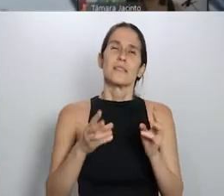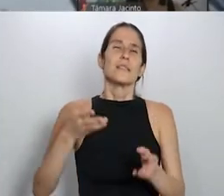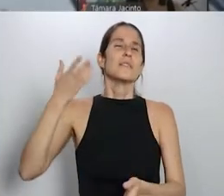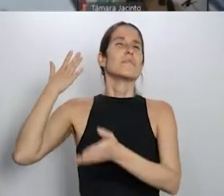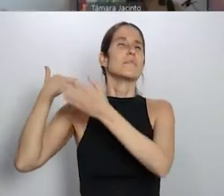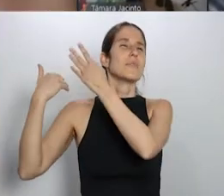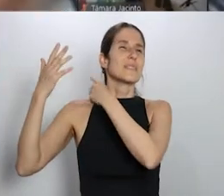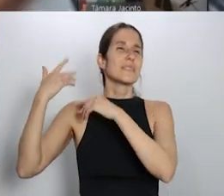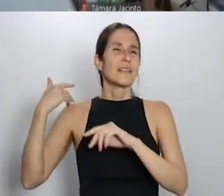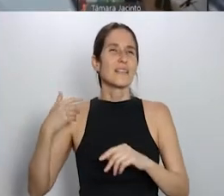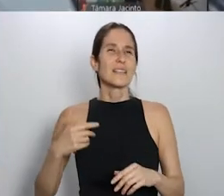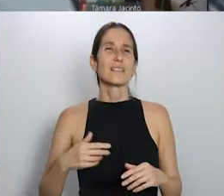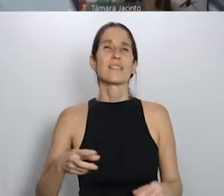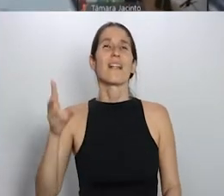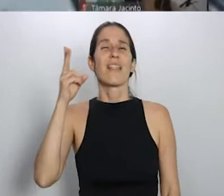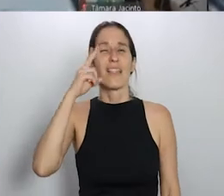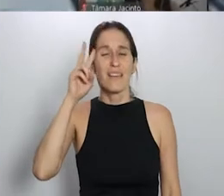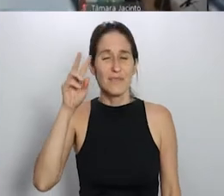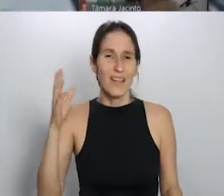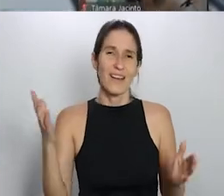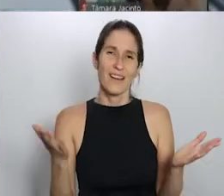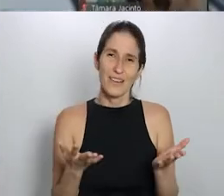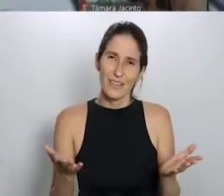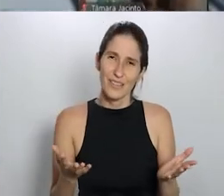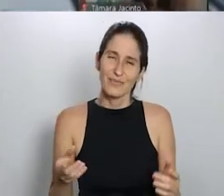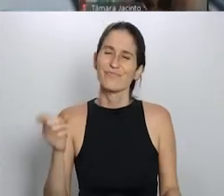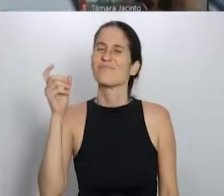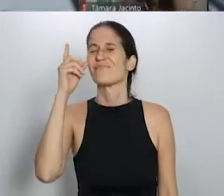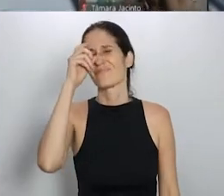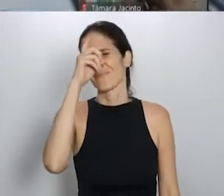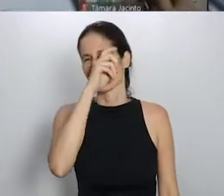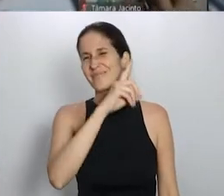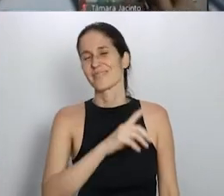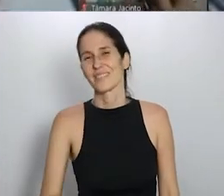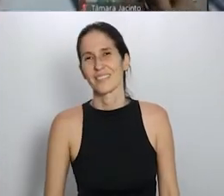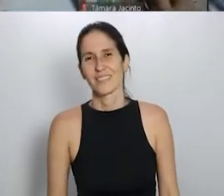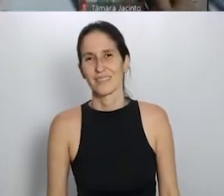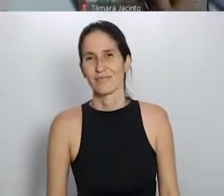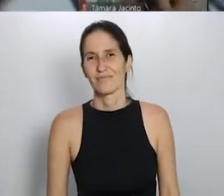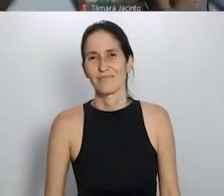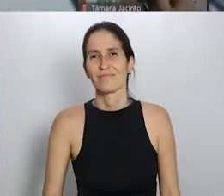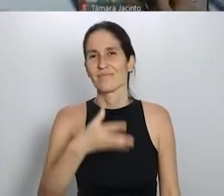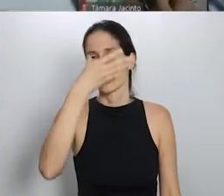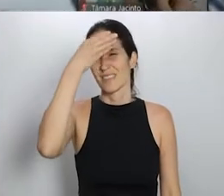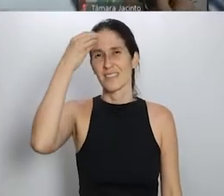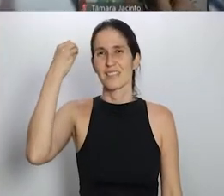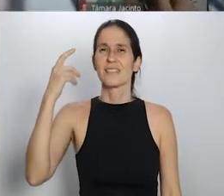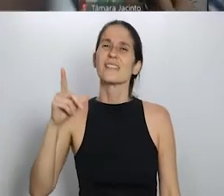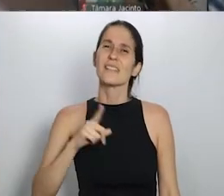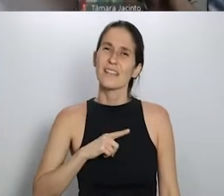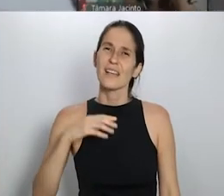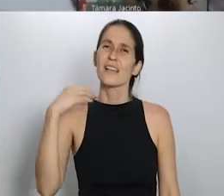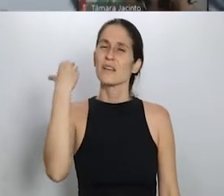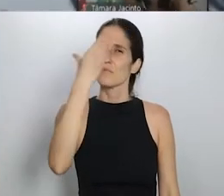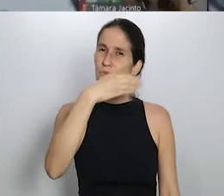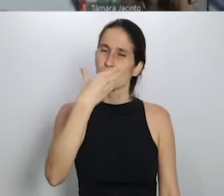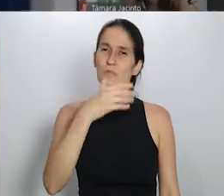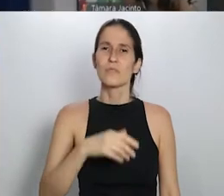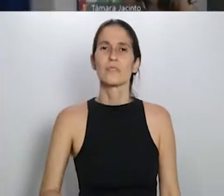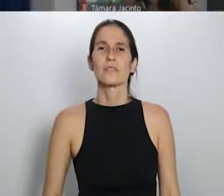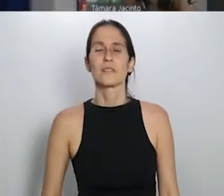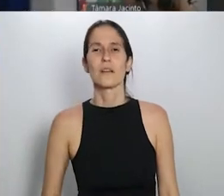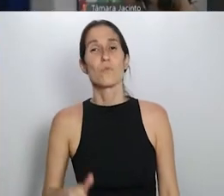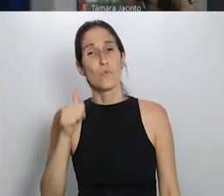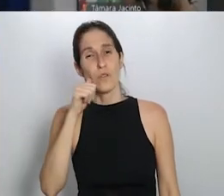me localizada na minha cachola agora. Mas tem música, Moça Namoradeira.